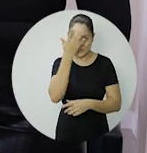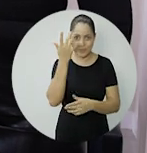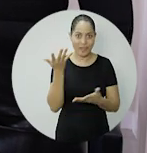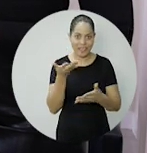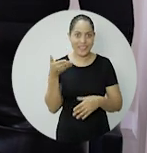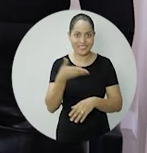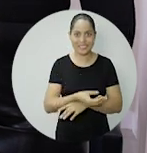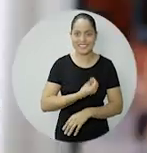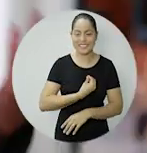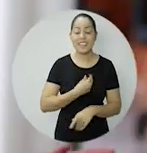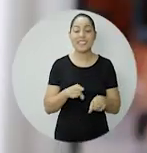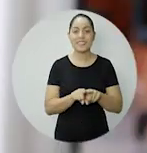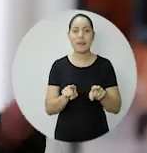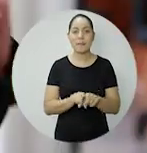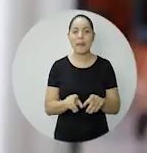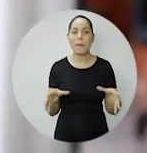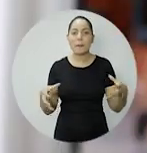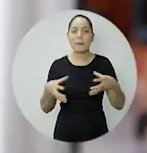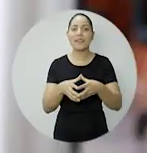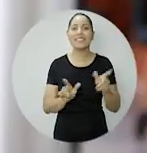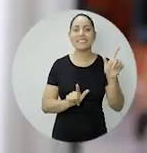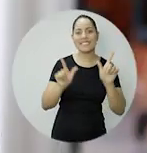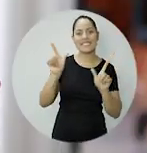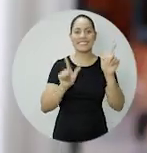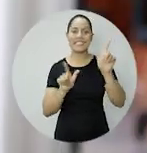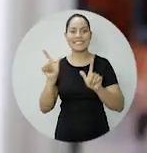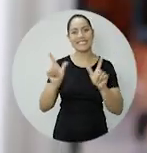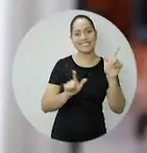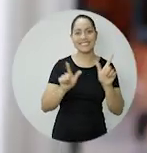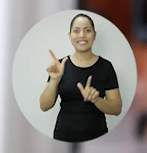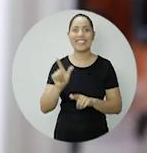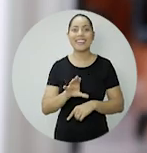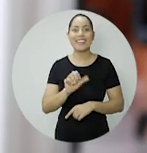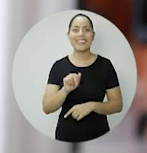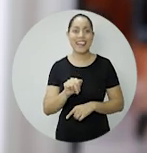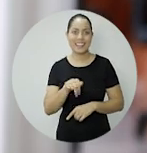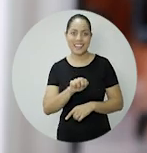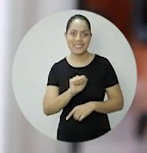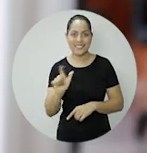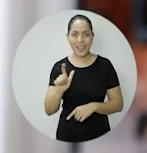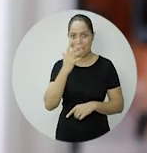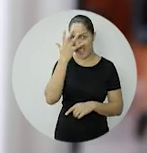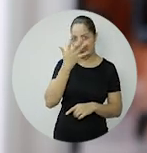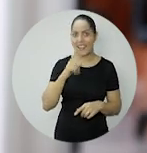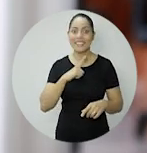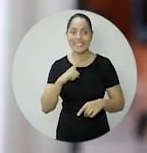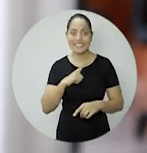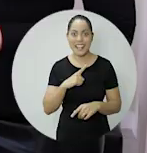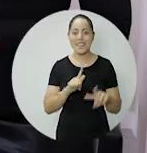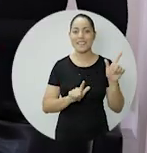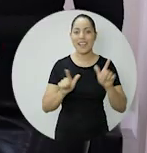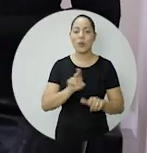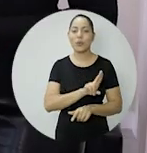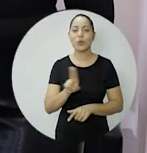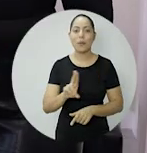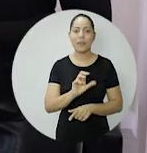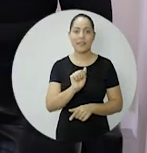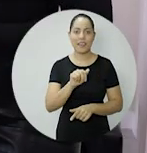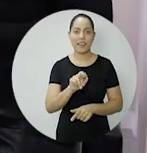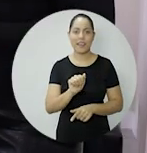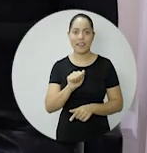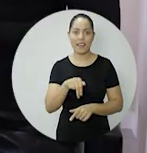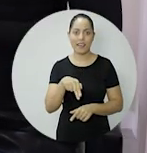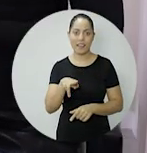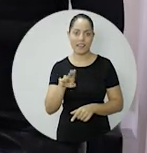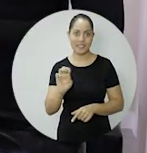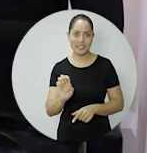mais procurados. Nós criamos um bloquinho de carnaval, no carnaval, aproveitamos o nosso nome, né, da Caixa de Assistência, a nossa sigla